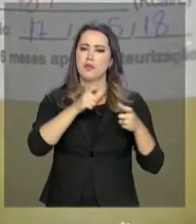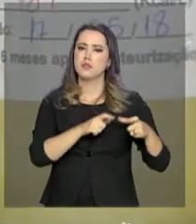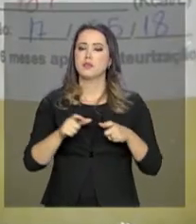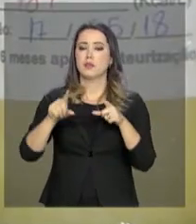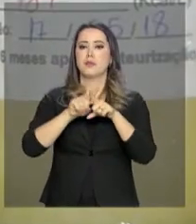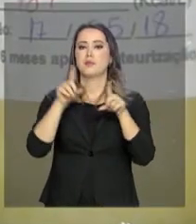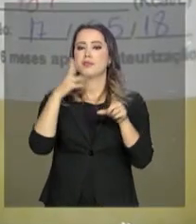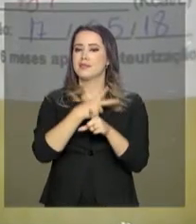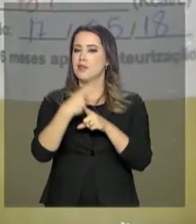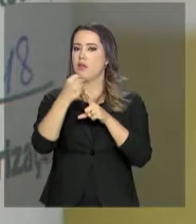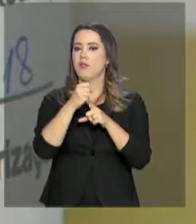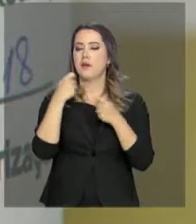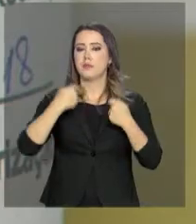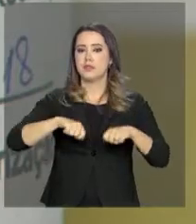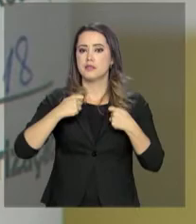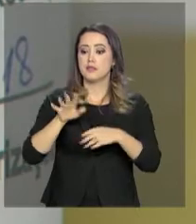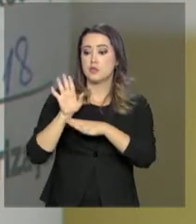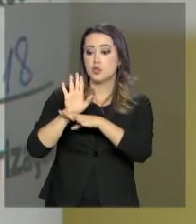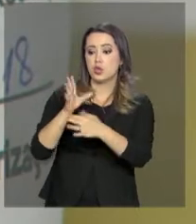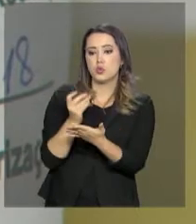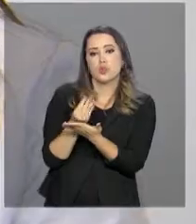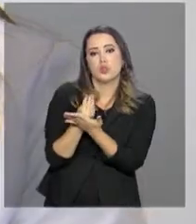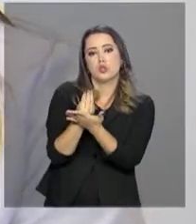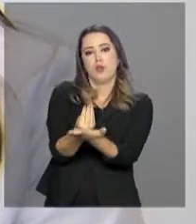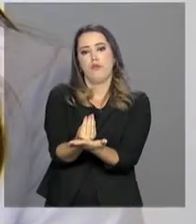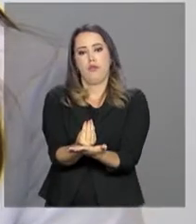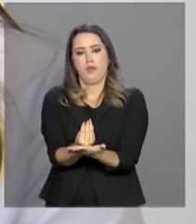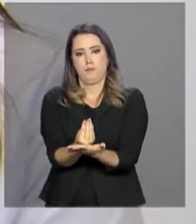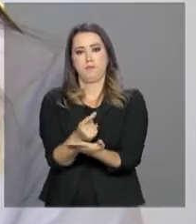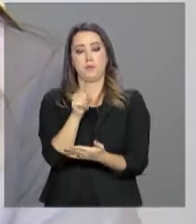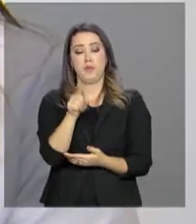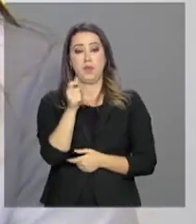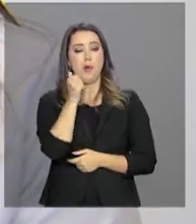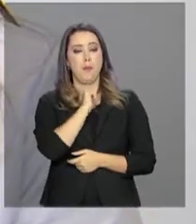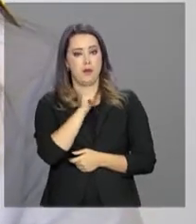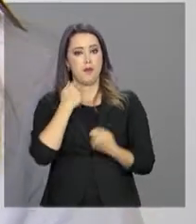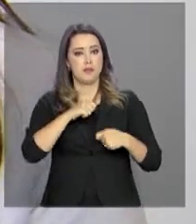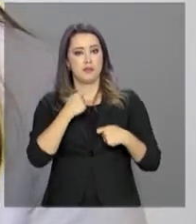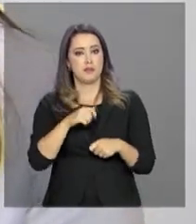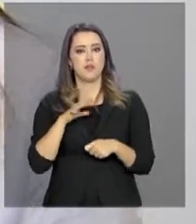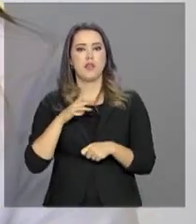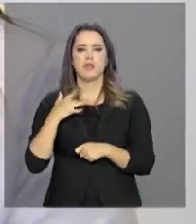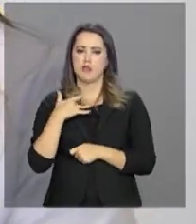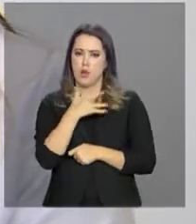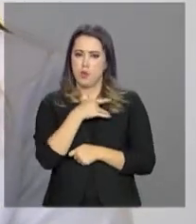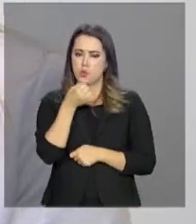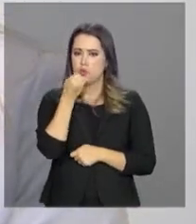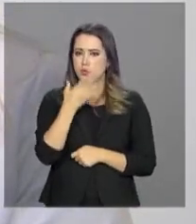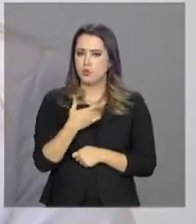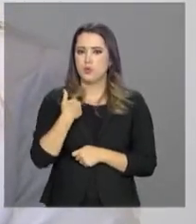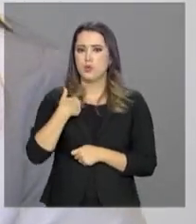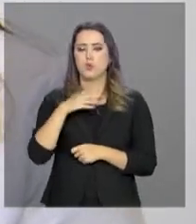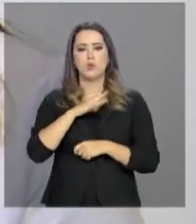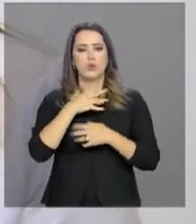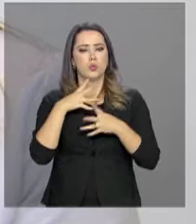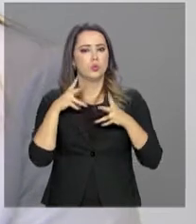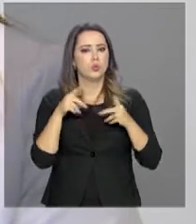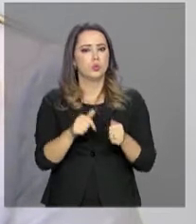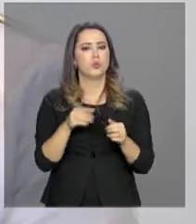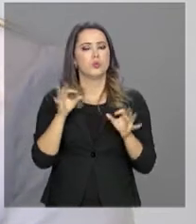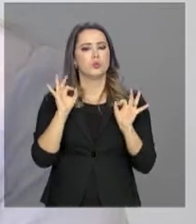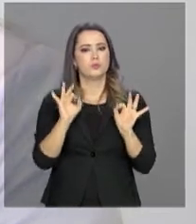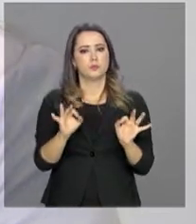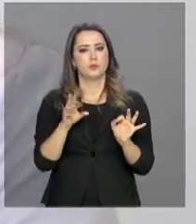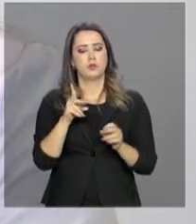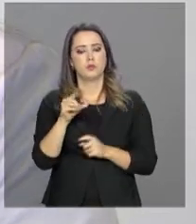salvar vidas a rede depende de doações ela tem que ser saudável esteja amamentando seu filho e com os exames em dias e